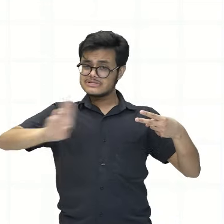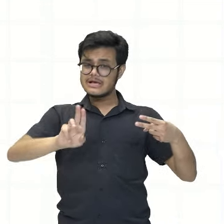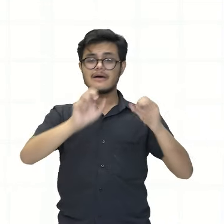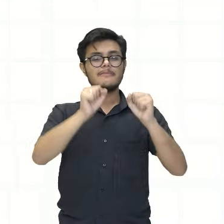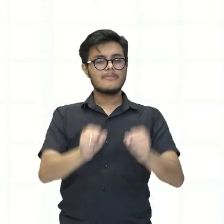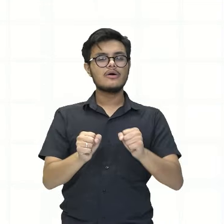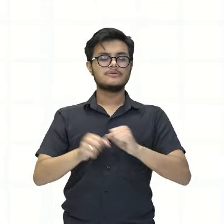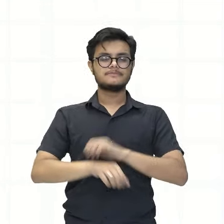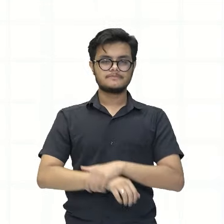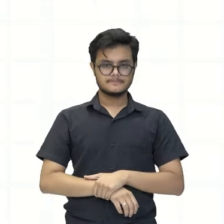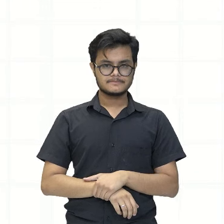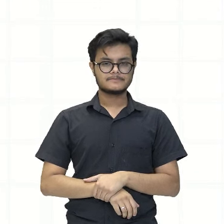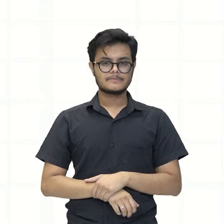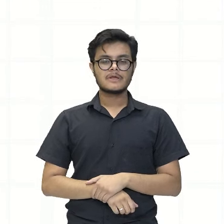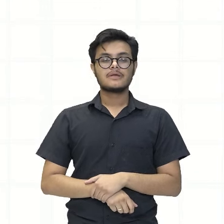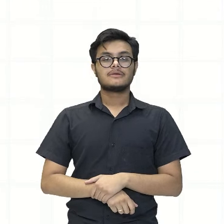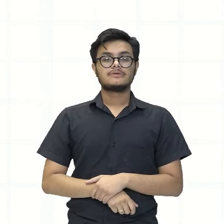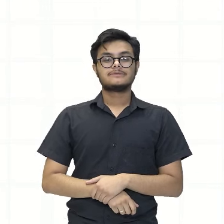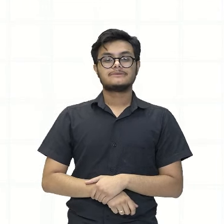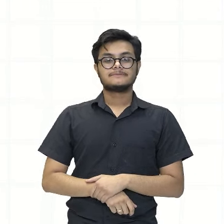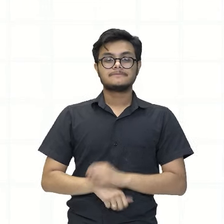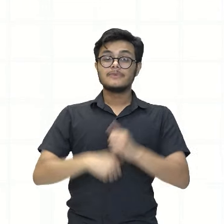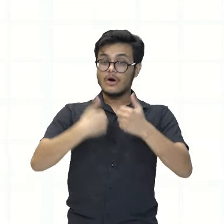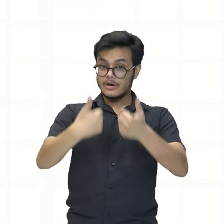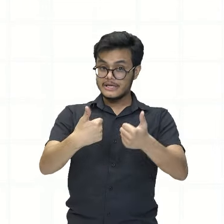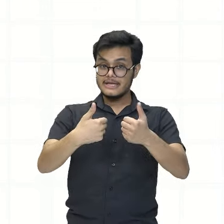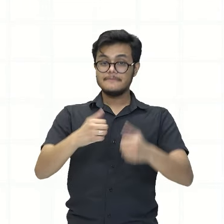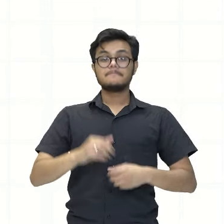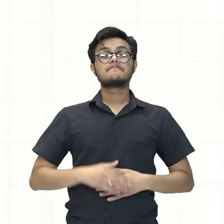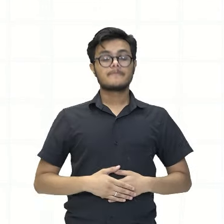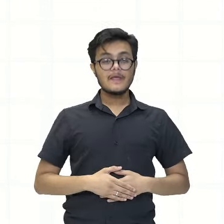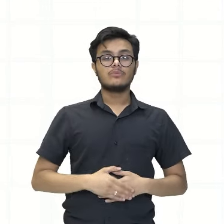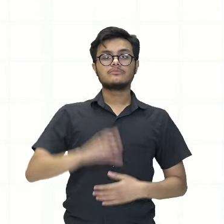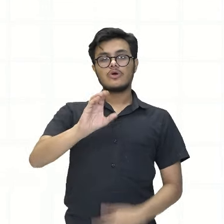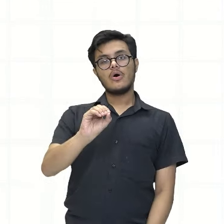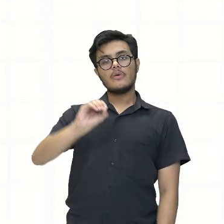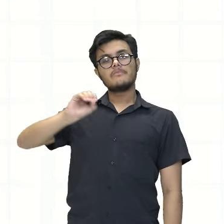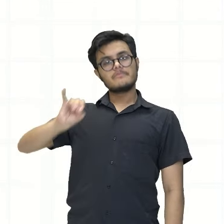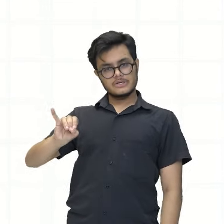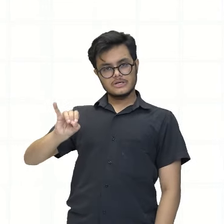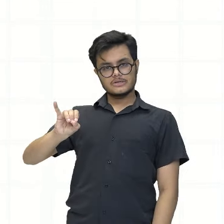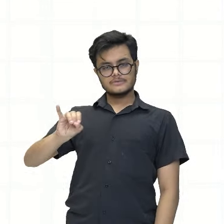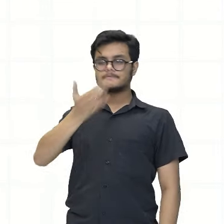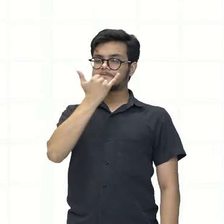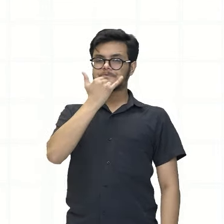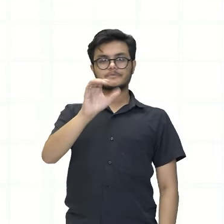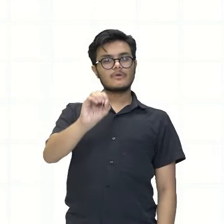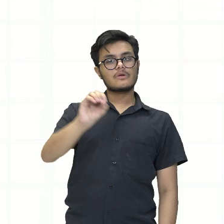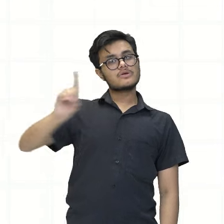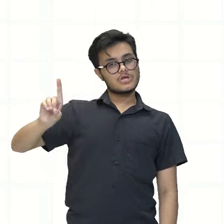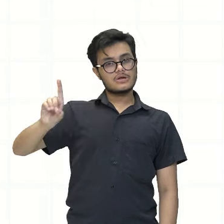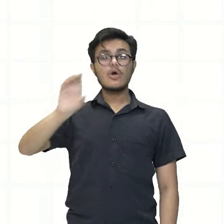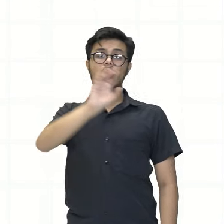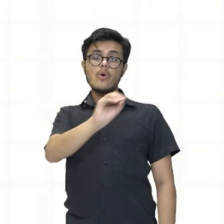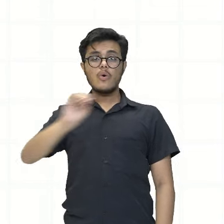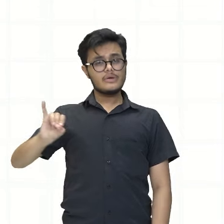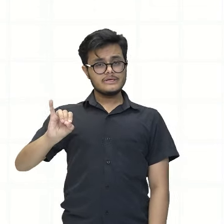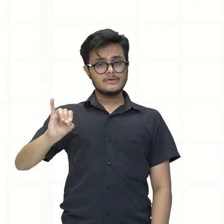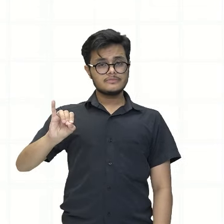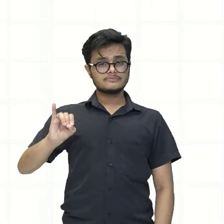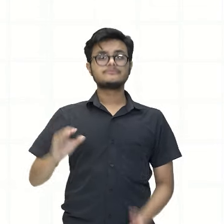o complemento sem preposição que nós chamamos de objeto direto e o segundo complemento tem preposição é um objeto